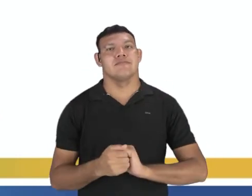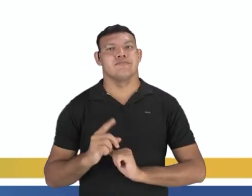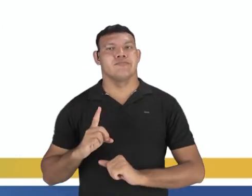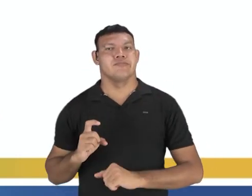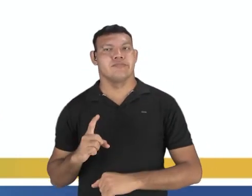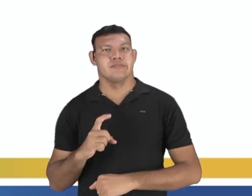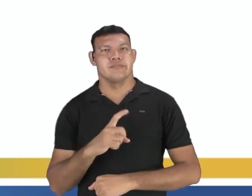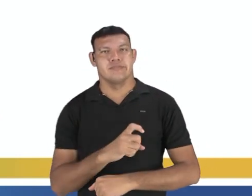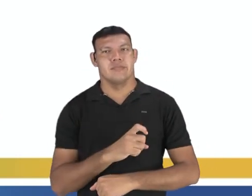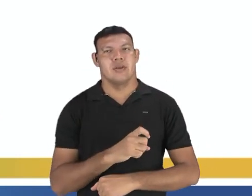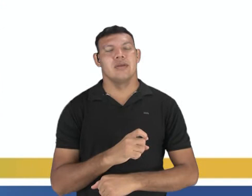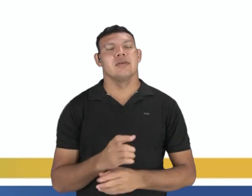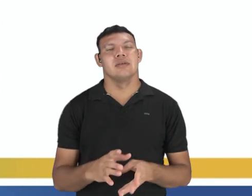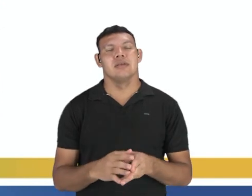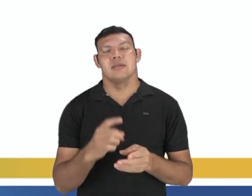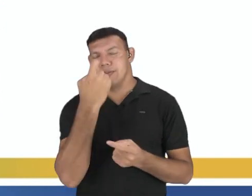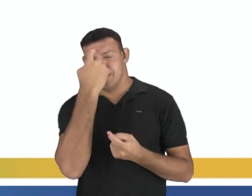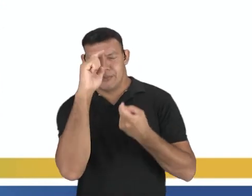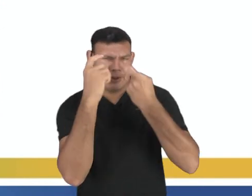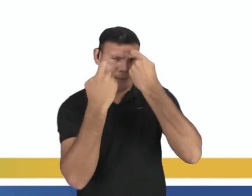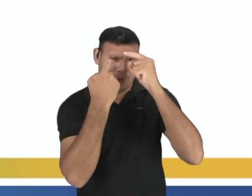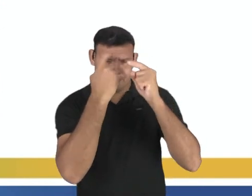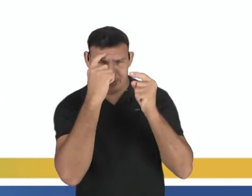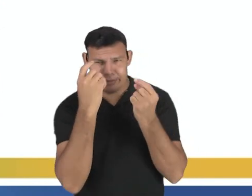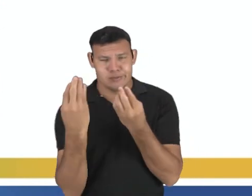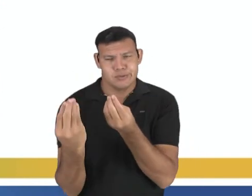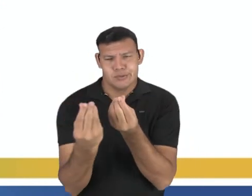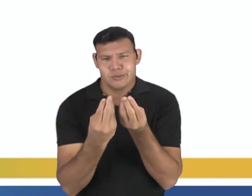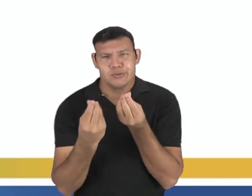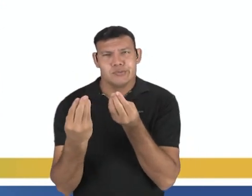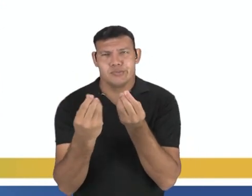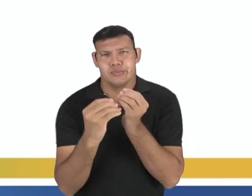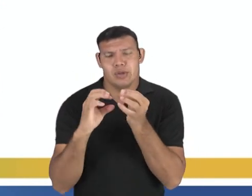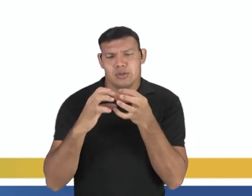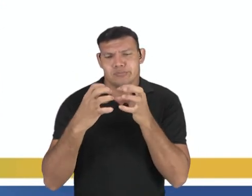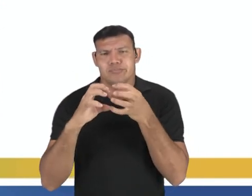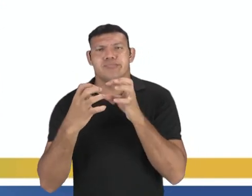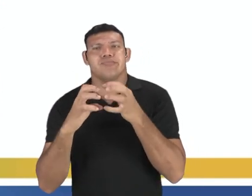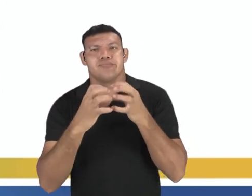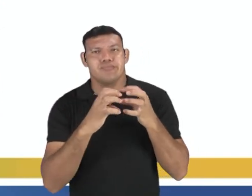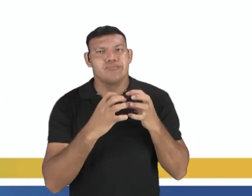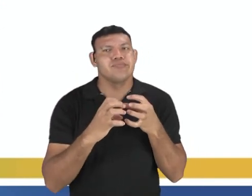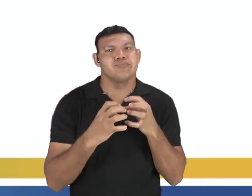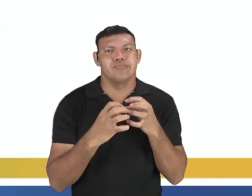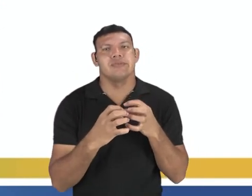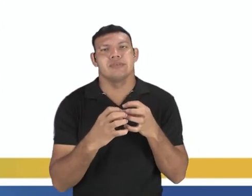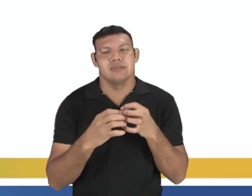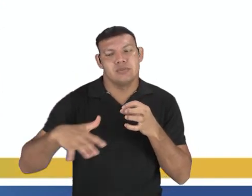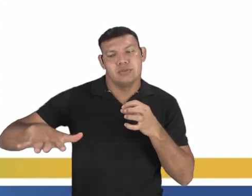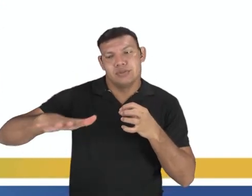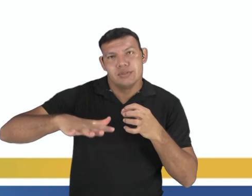né? De como essas bactérias elas sintetizam essas moléculas no